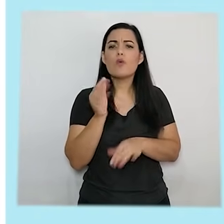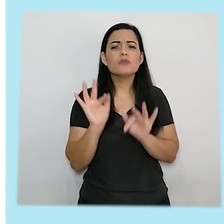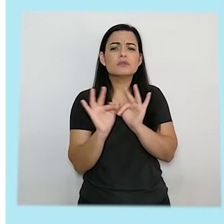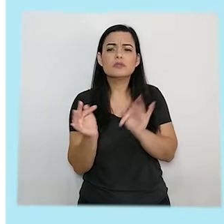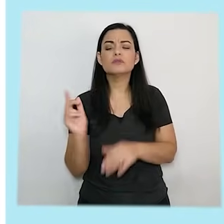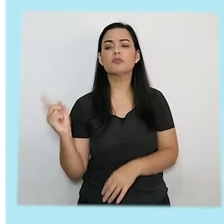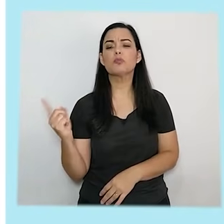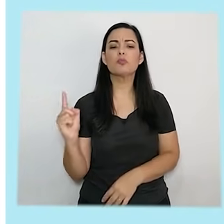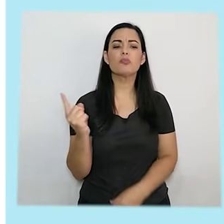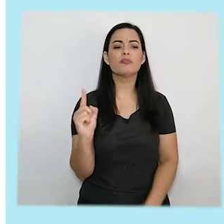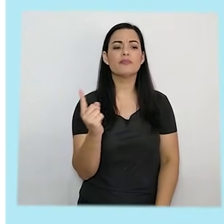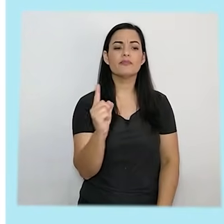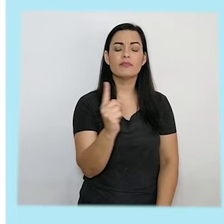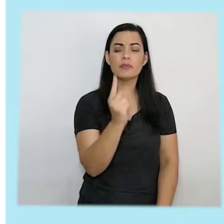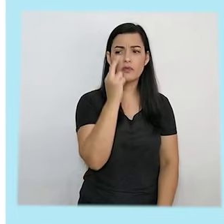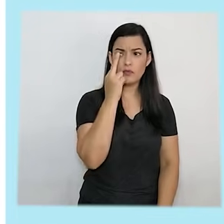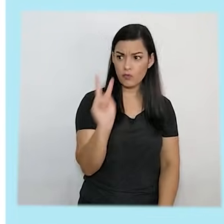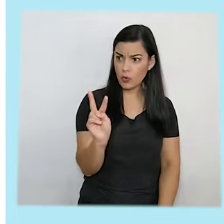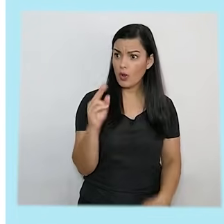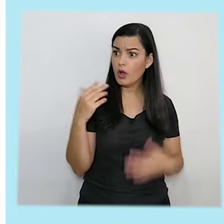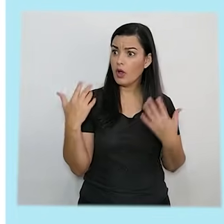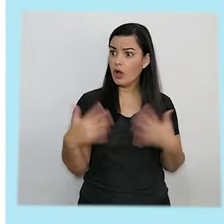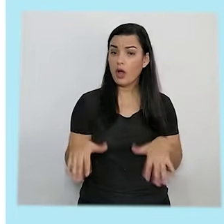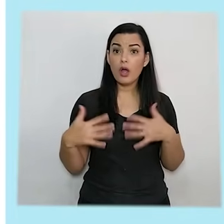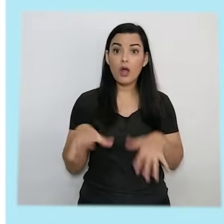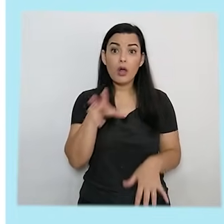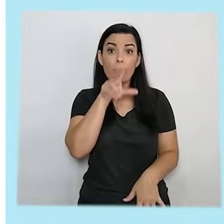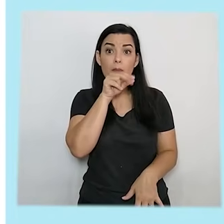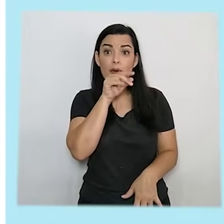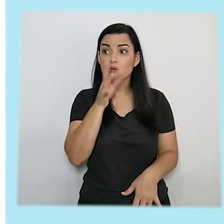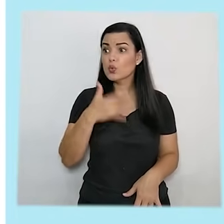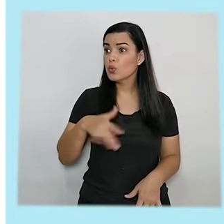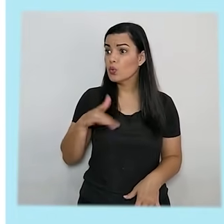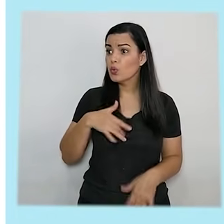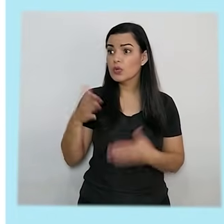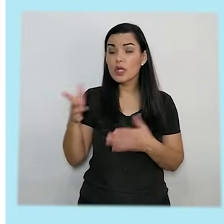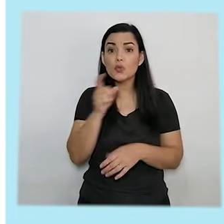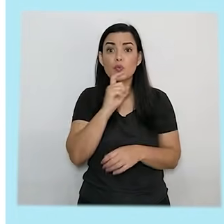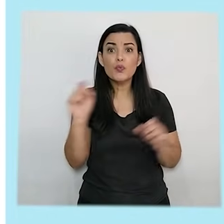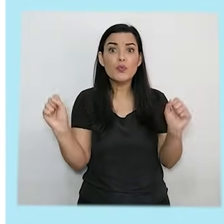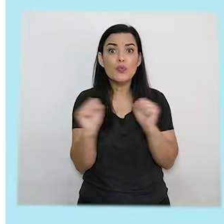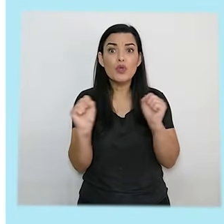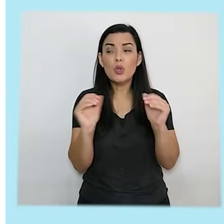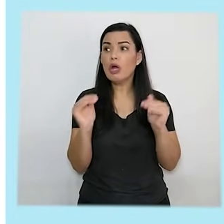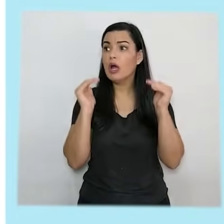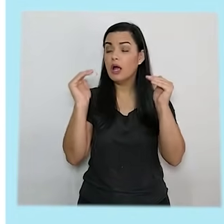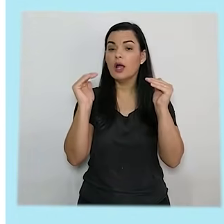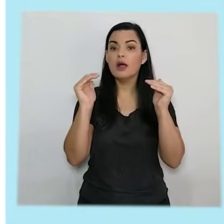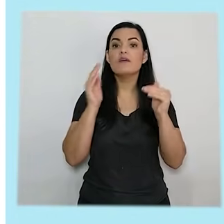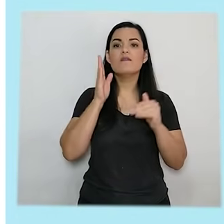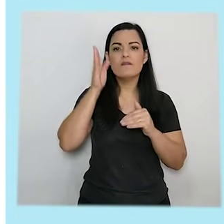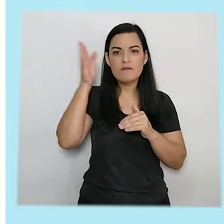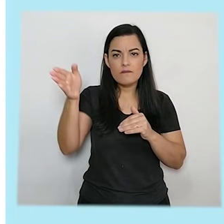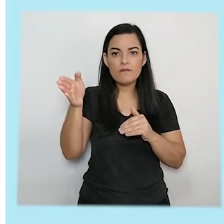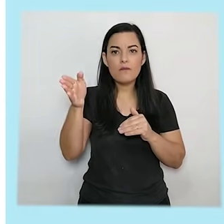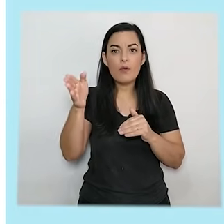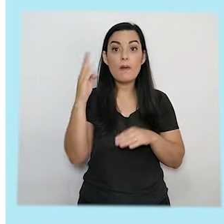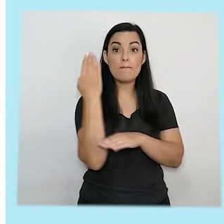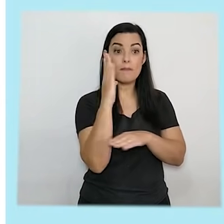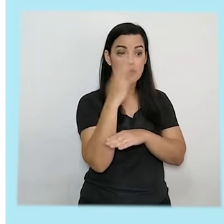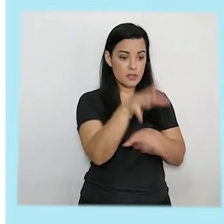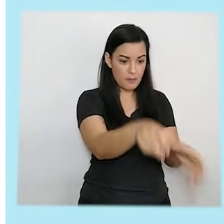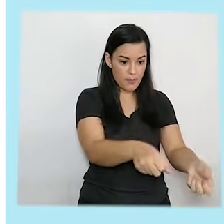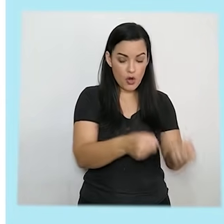aqueles lados viu o pobre patinho, já meio morto de frio. Quebrou o gelo com um pedaço